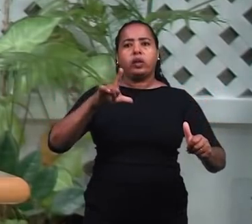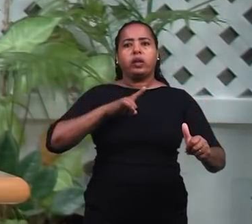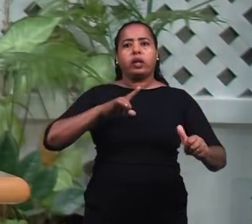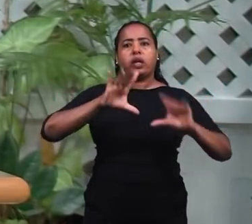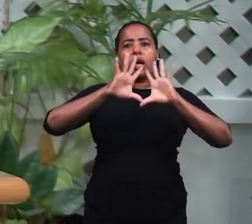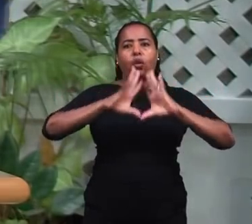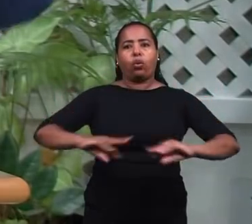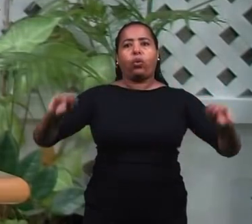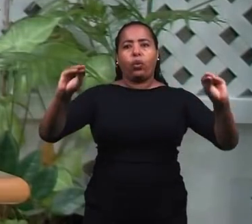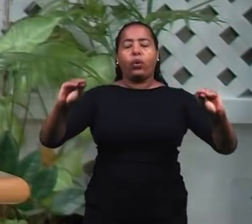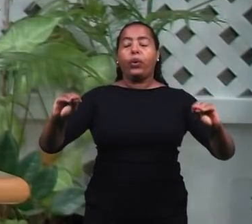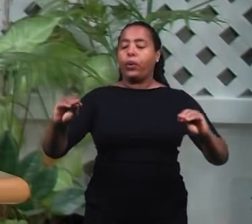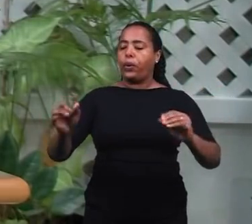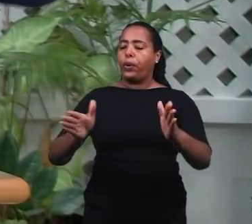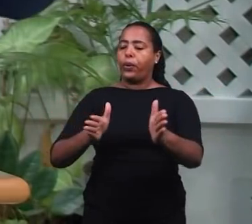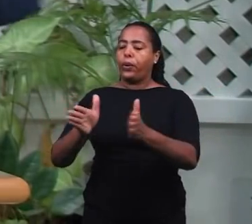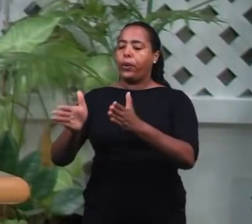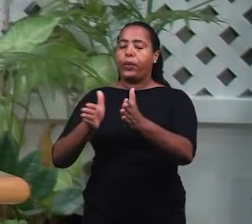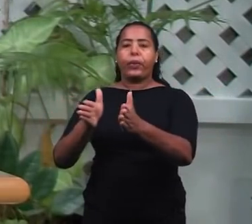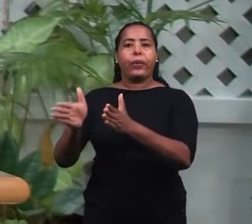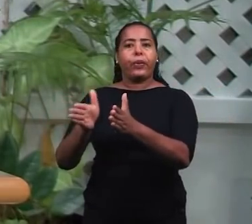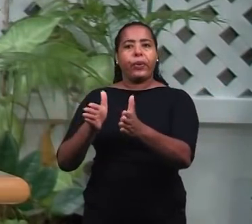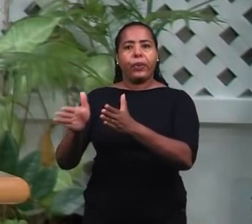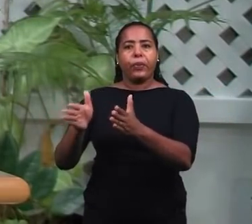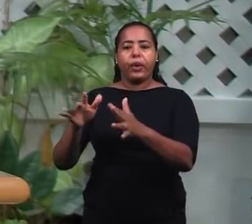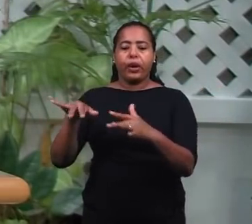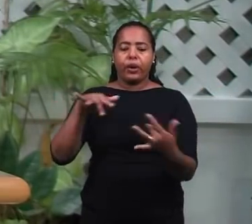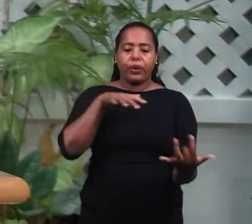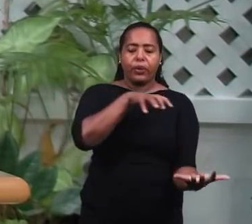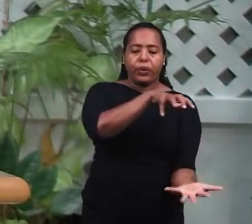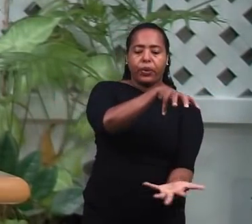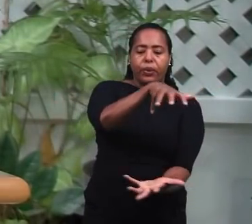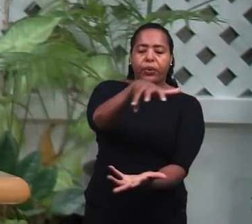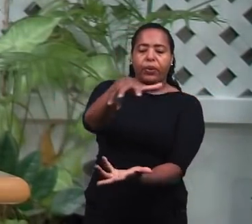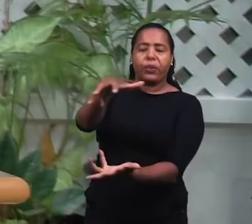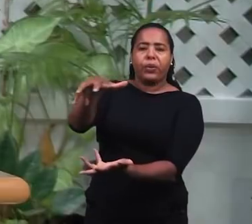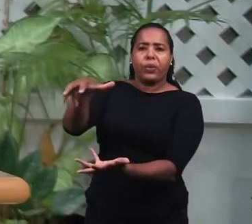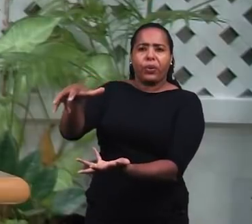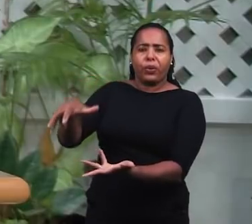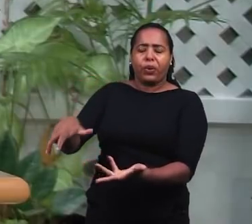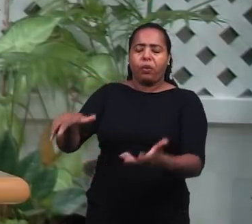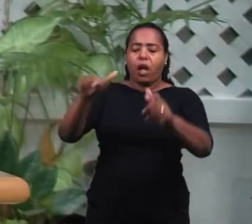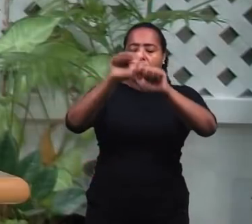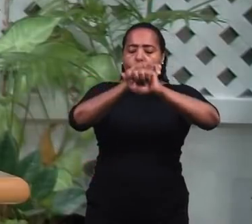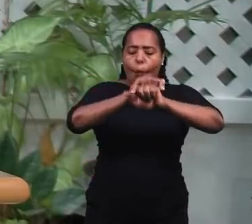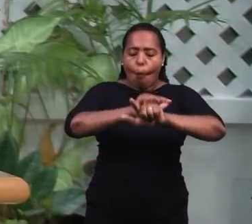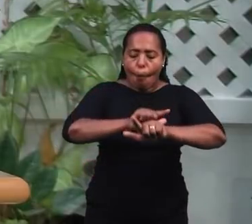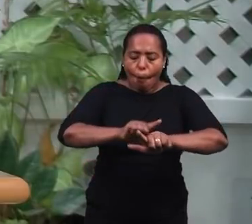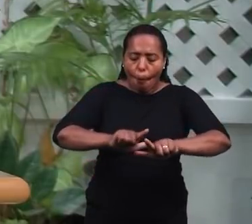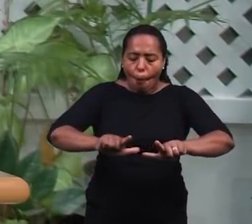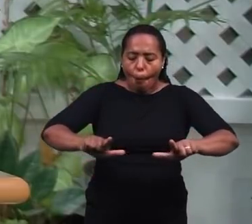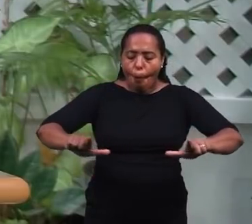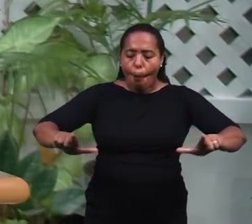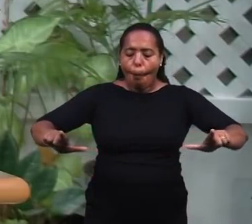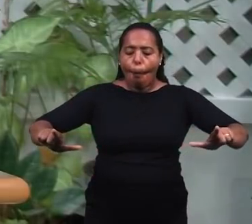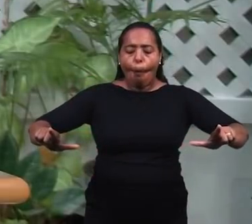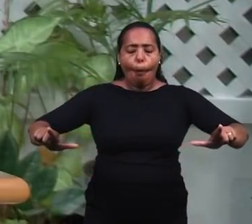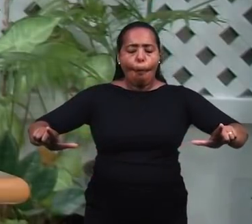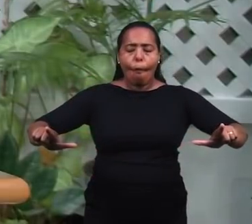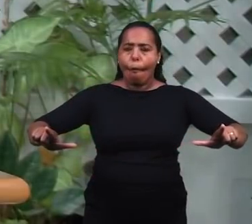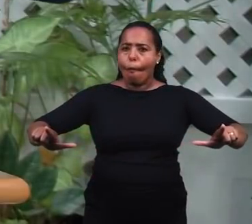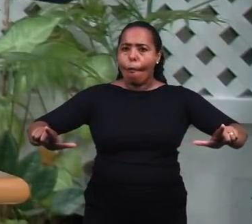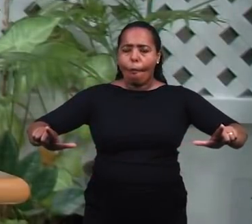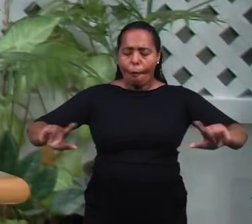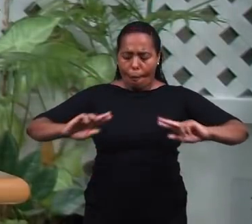um tempo onde o mundo estará completamente vazio,